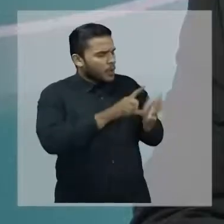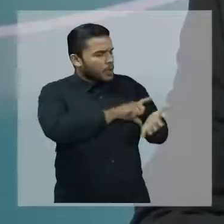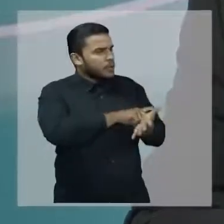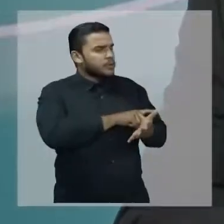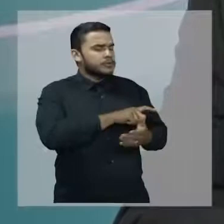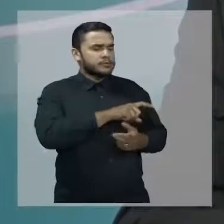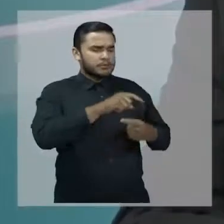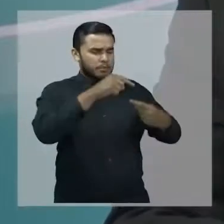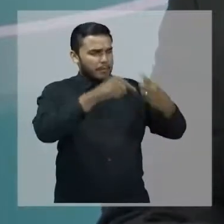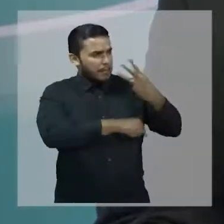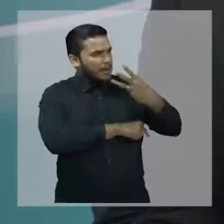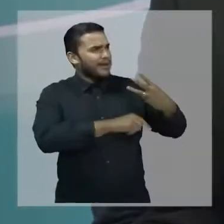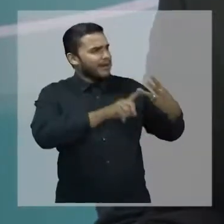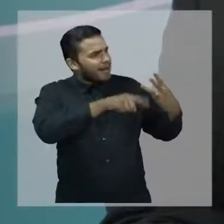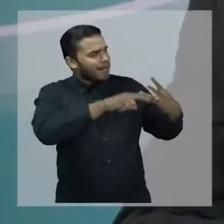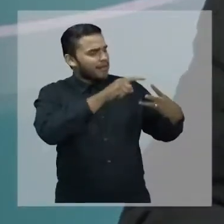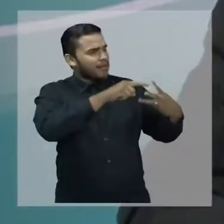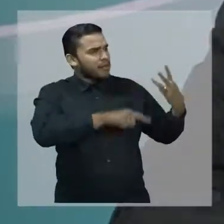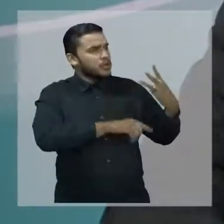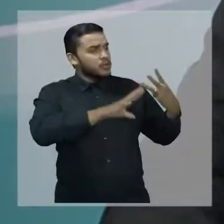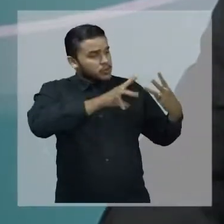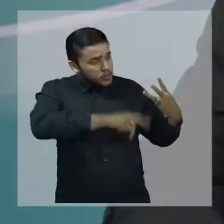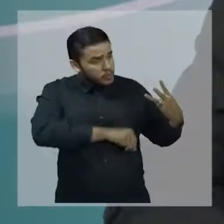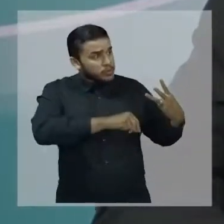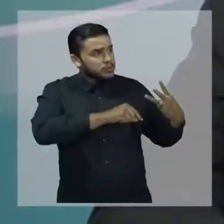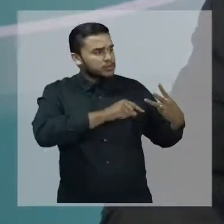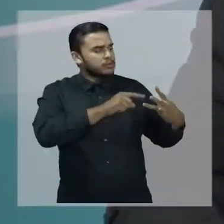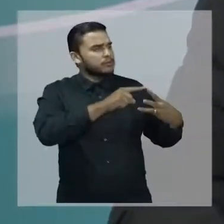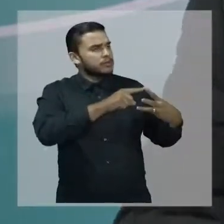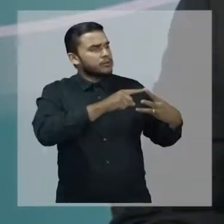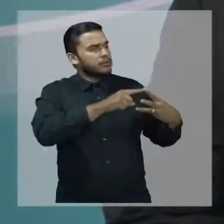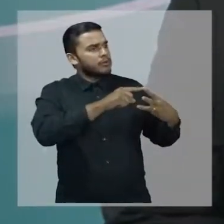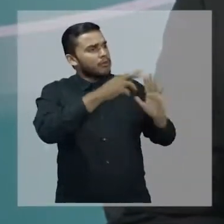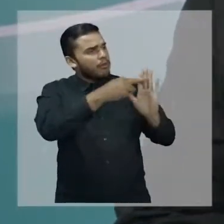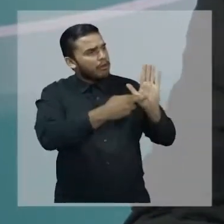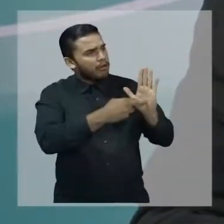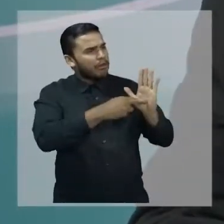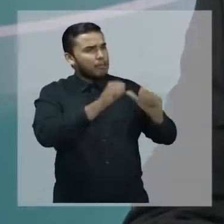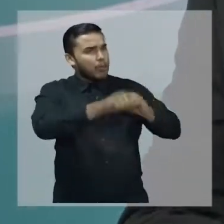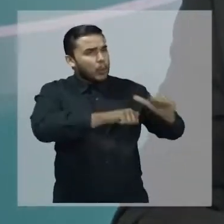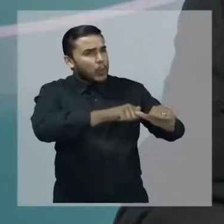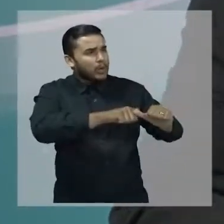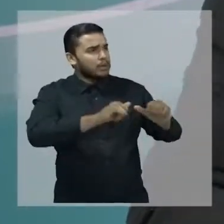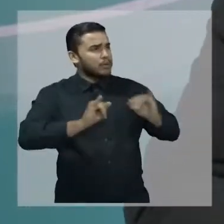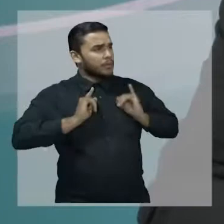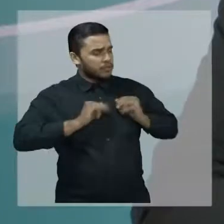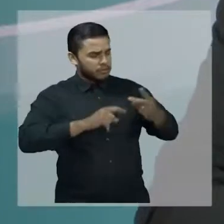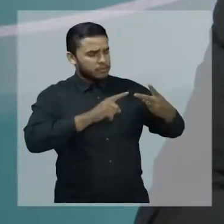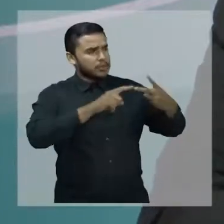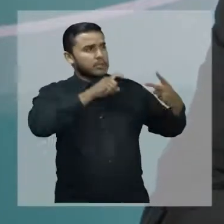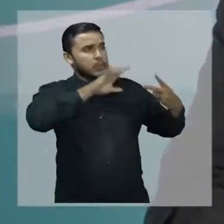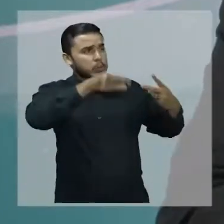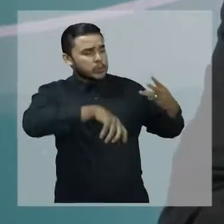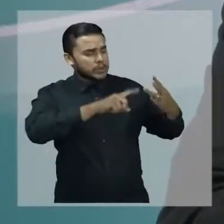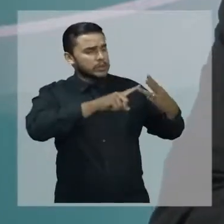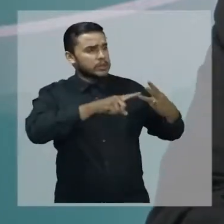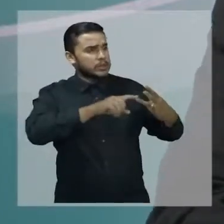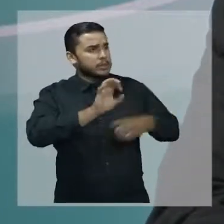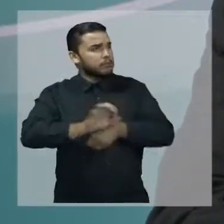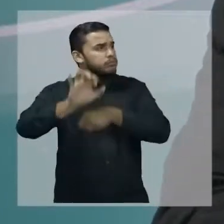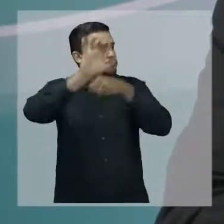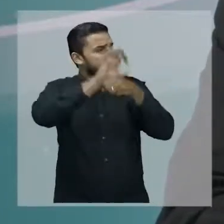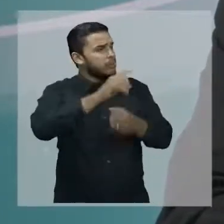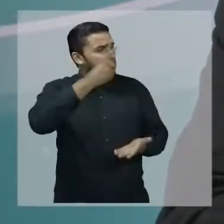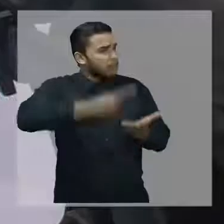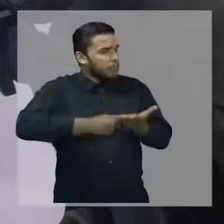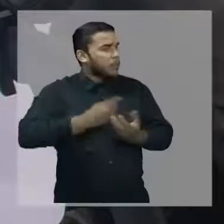da Previdência, a reforma tributária, a reorganização do Pacto Federativo, etc, etc. Eu gostaria, só por uma questão de tempo, de me ater